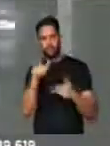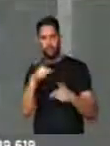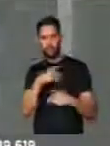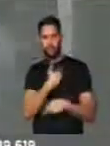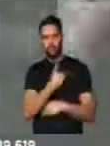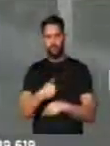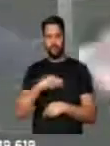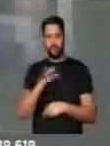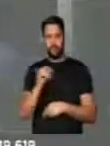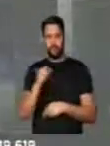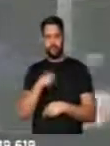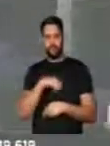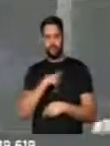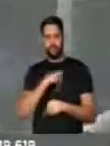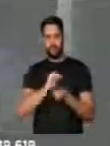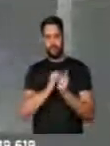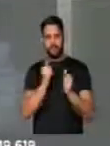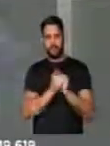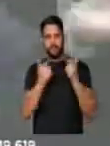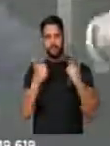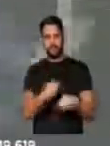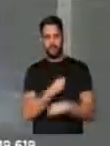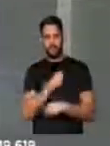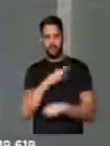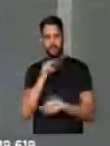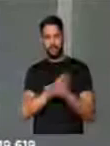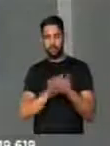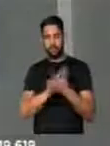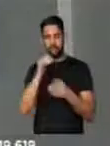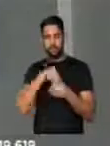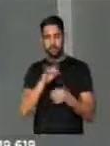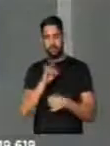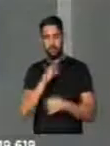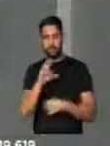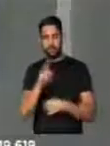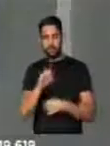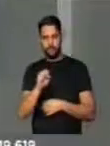governo Fernando Henrique querendo adaptar a realidade local.